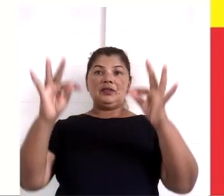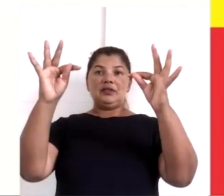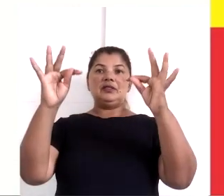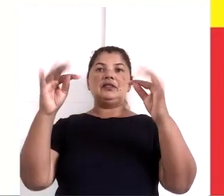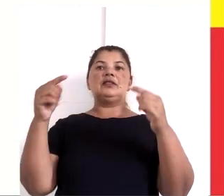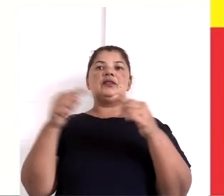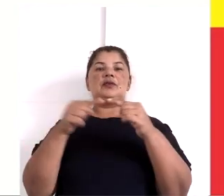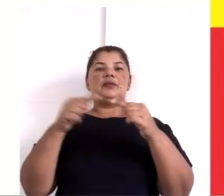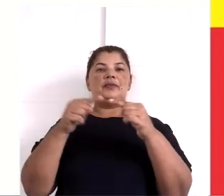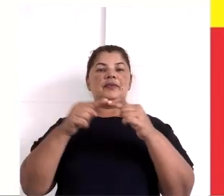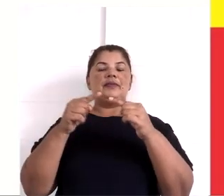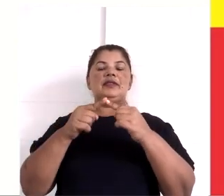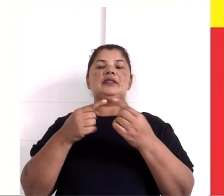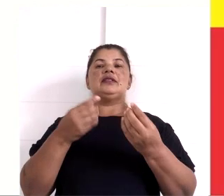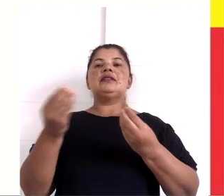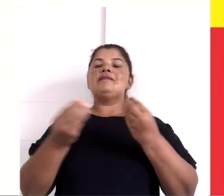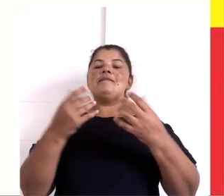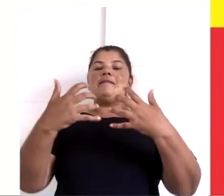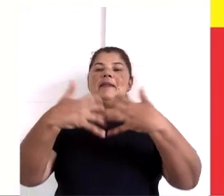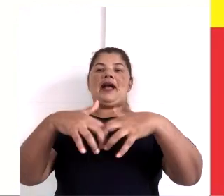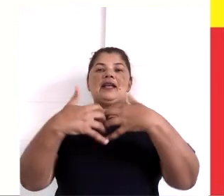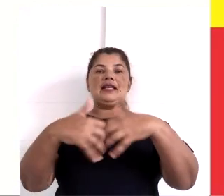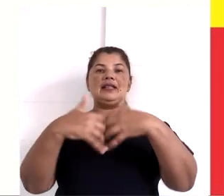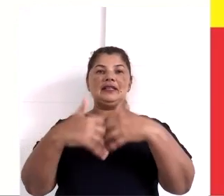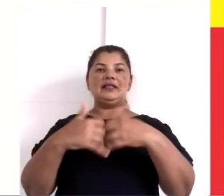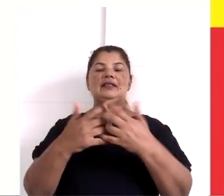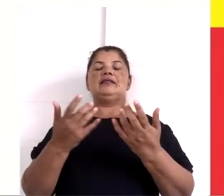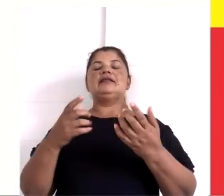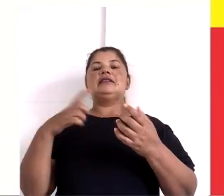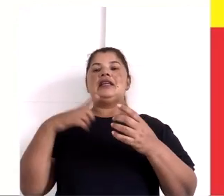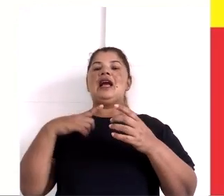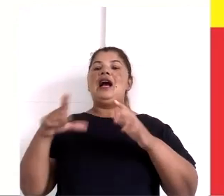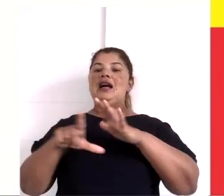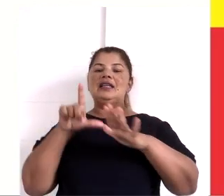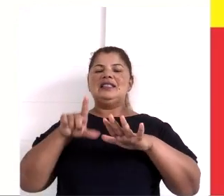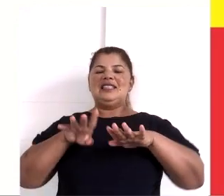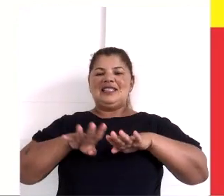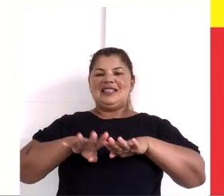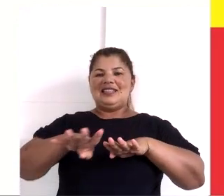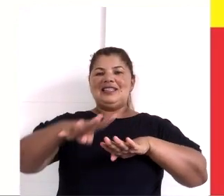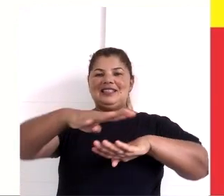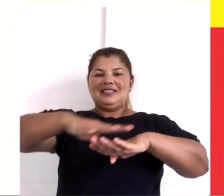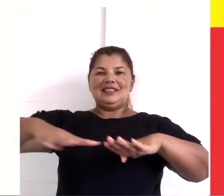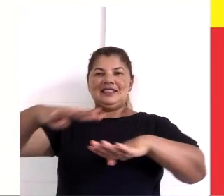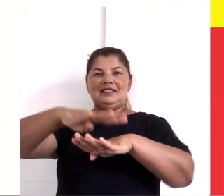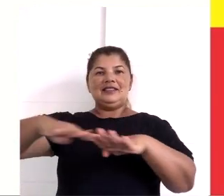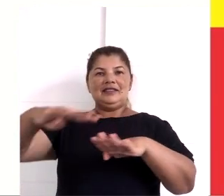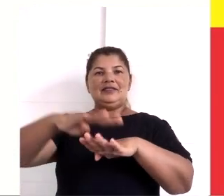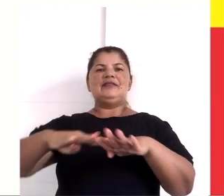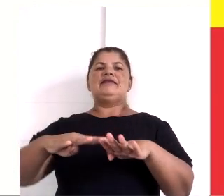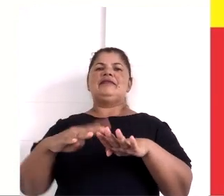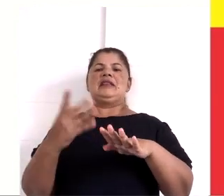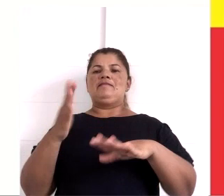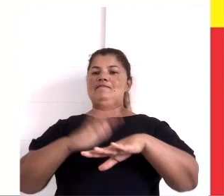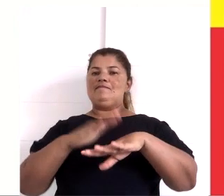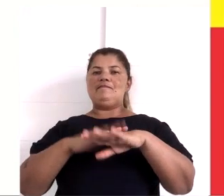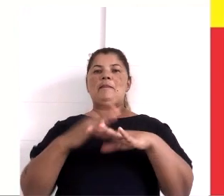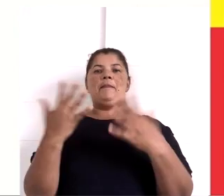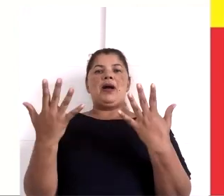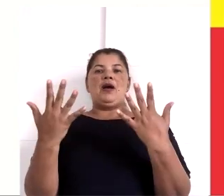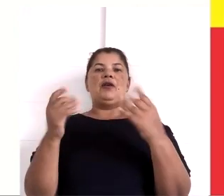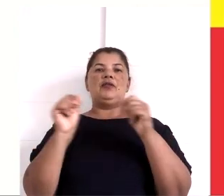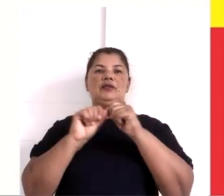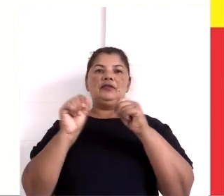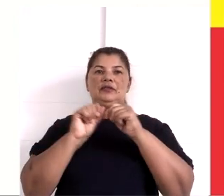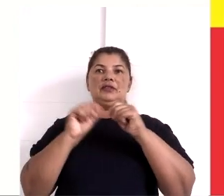tecnologia segundo a melhoria das máquinas, tá? Os teares manuais, tá? Eram os pioneiros na produção